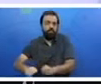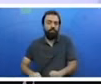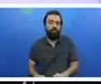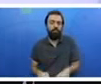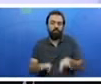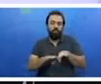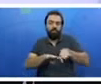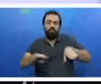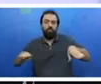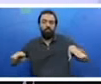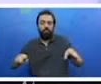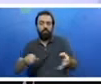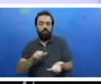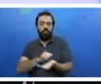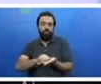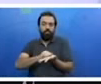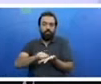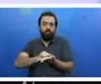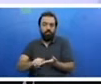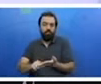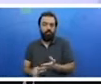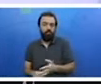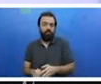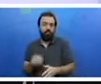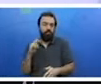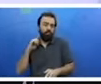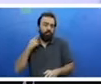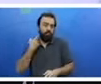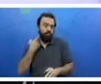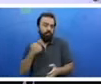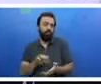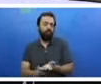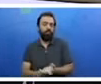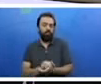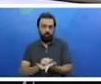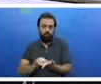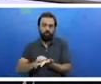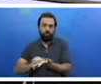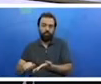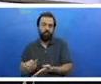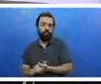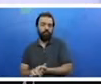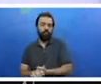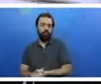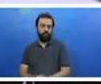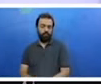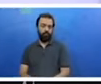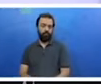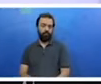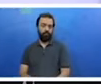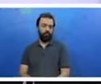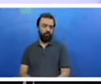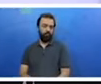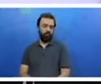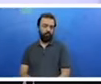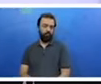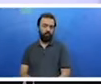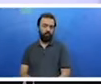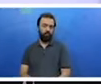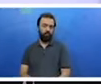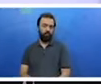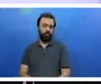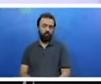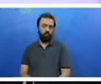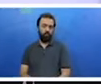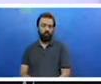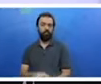superfícies, principalmente para retirar o excesso de cimento, azulejo, pisos de cerâmica. E ele também é utilizado com